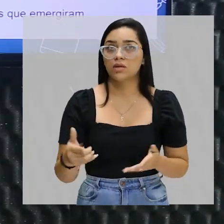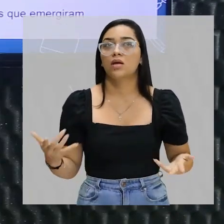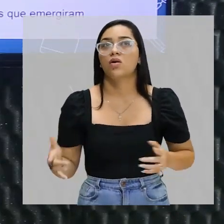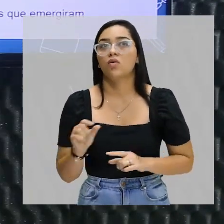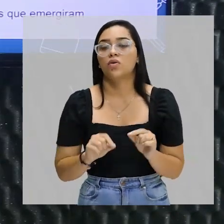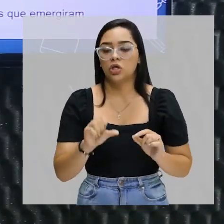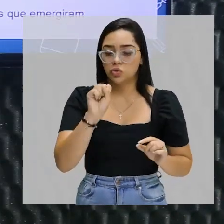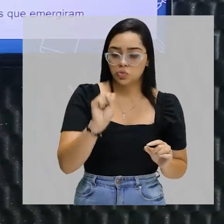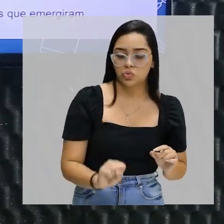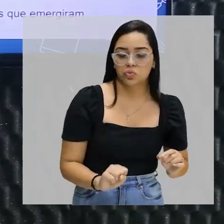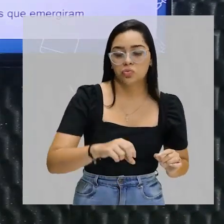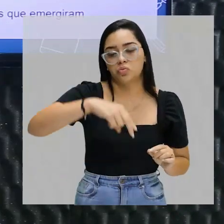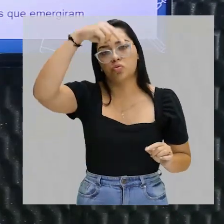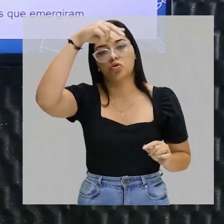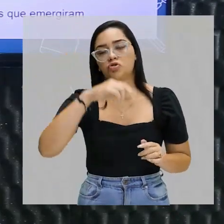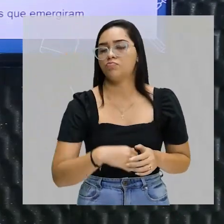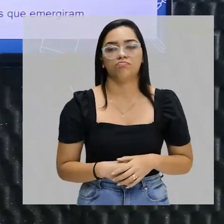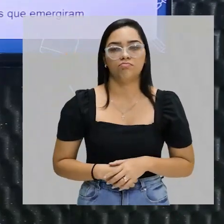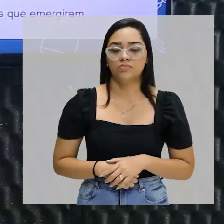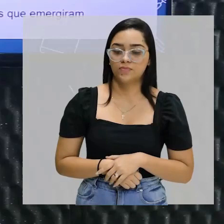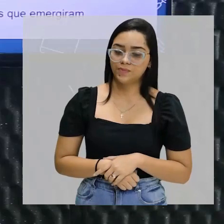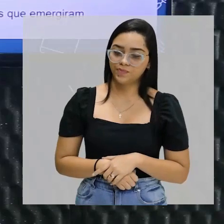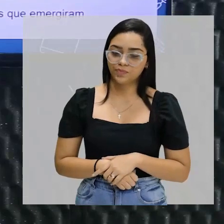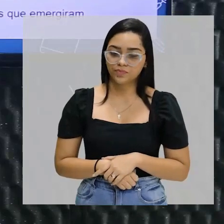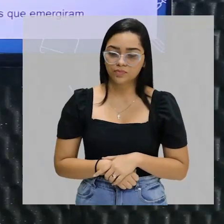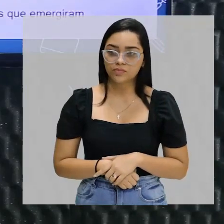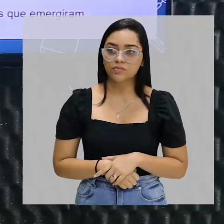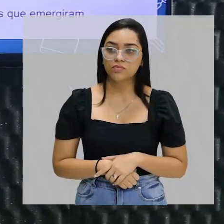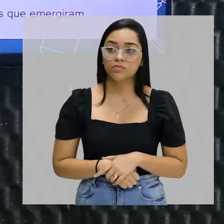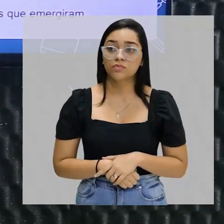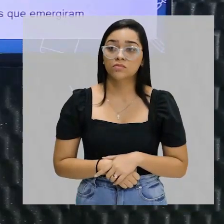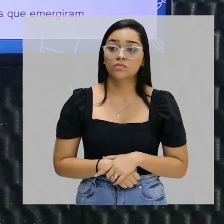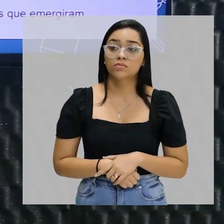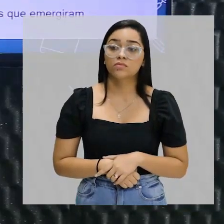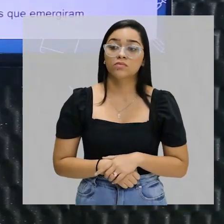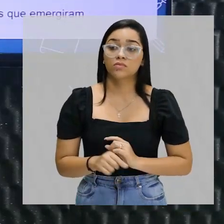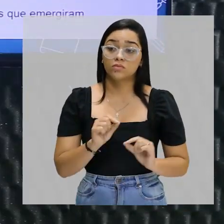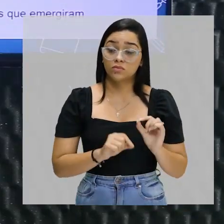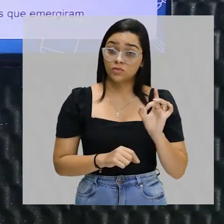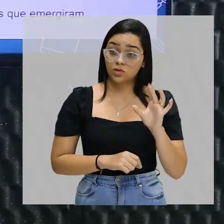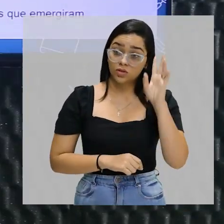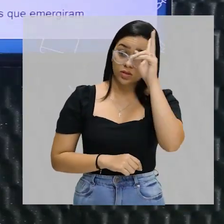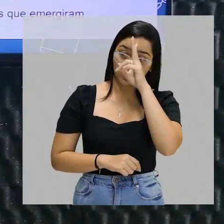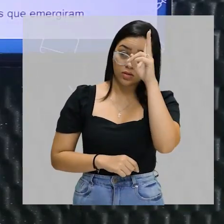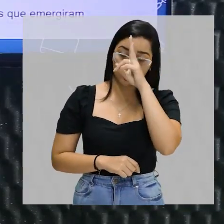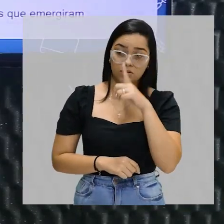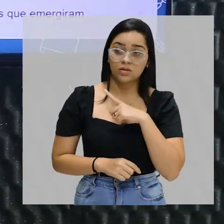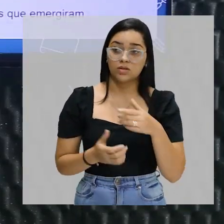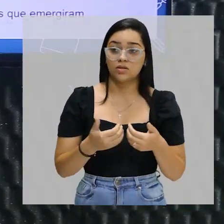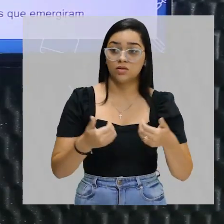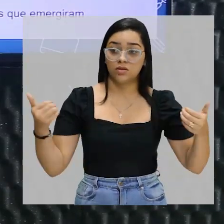Sul socialista Norte capitalista Tá certo na realidade só te lembrando essa divisão